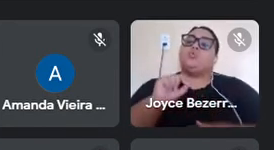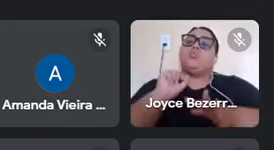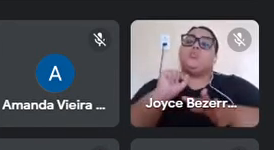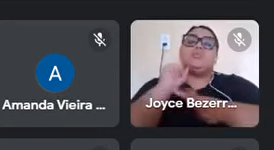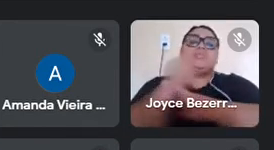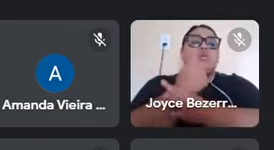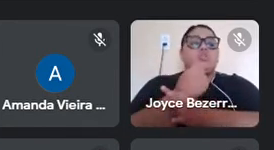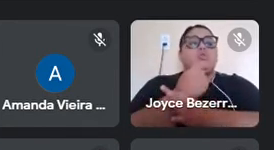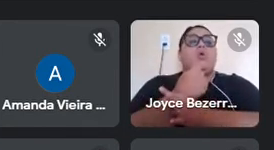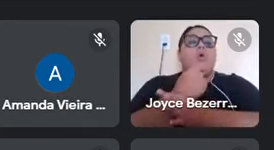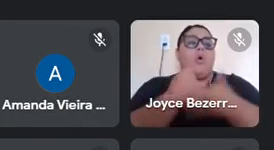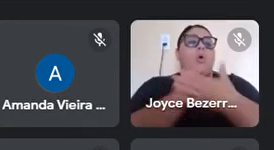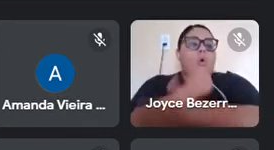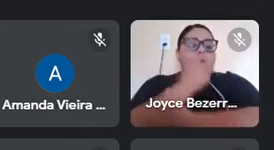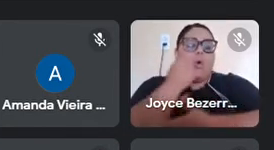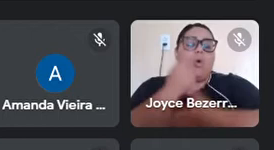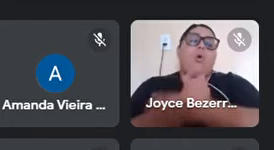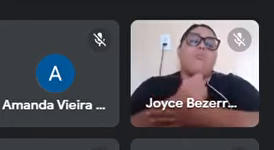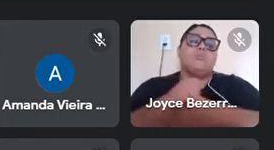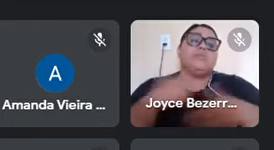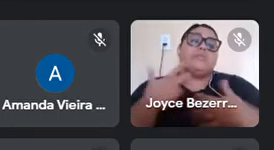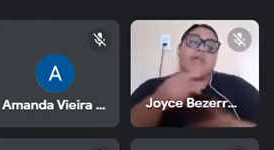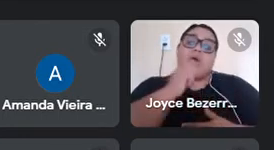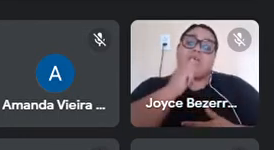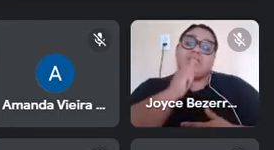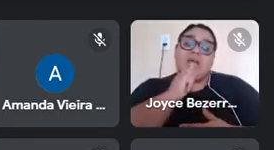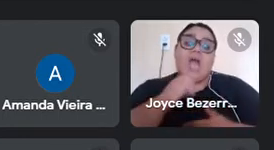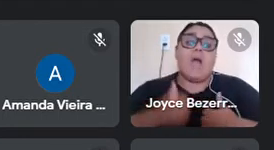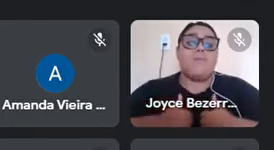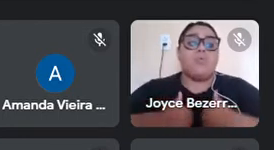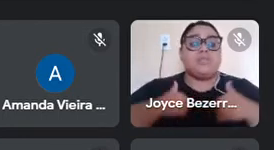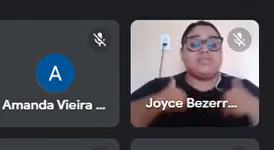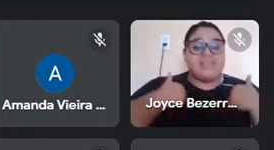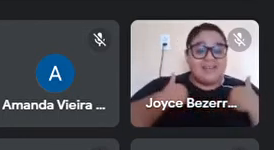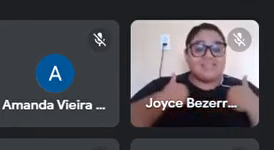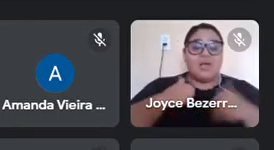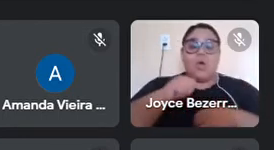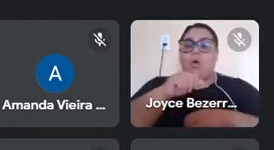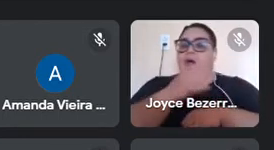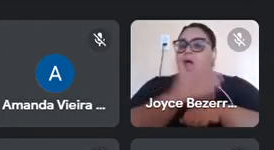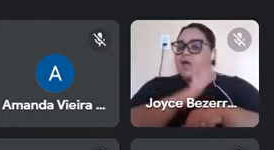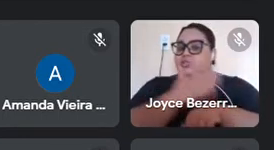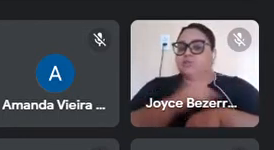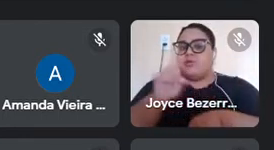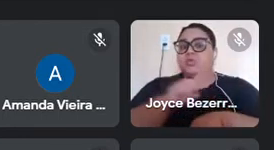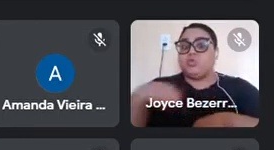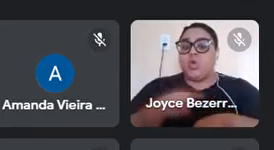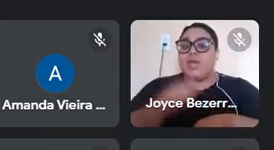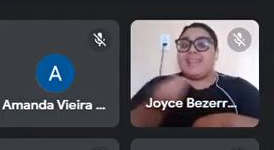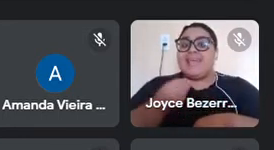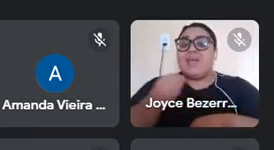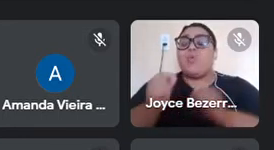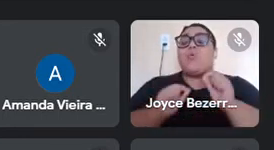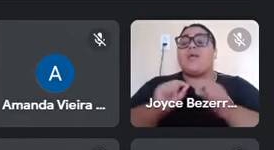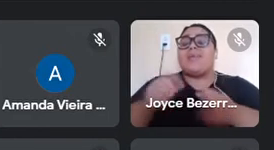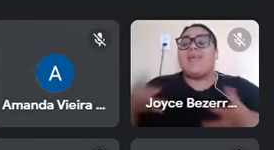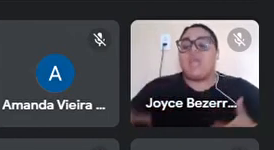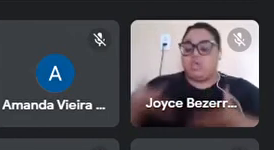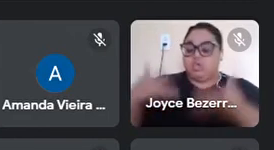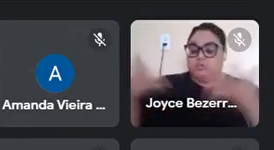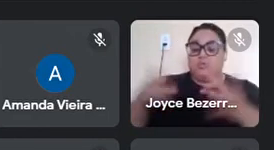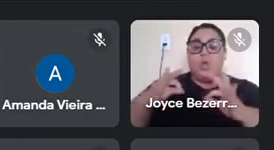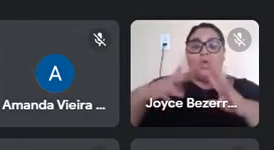livre, secretada. No caso da imunização ativa, não. Eu estimulei todo o meu sistema imune a responder,